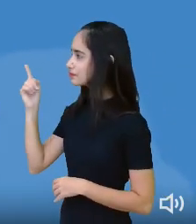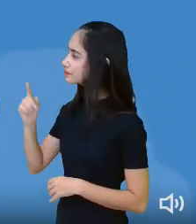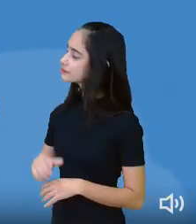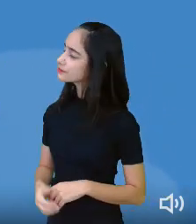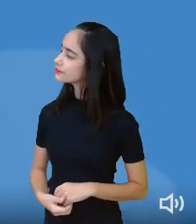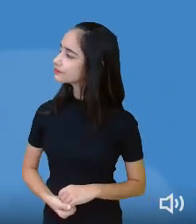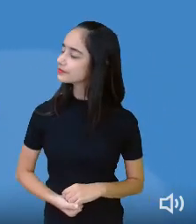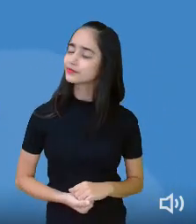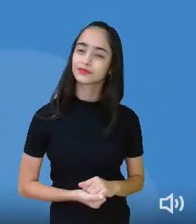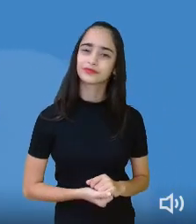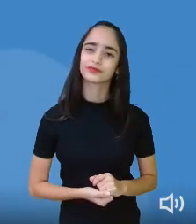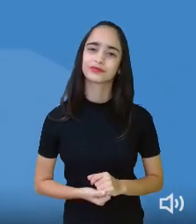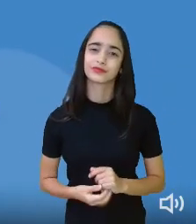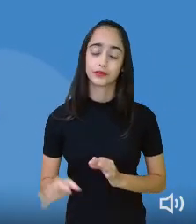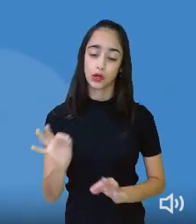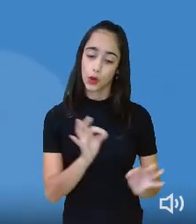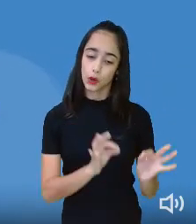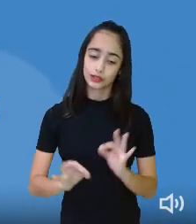de 4 em 4.